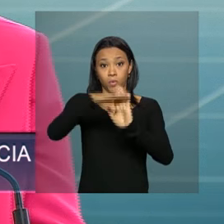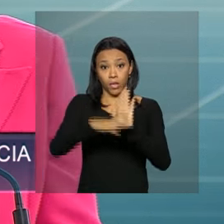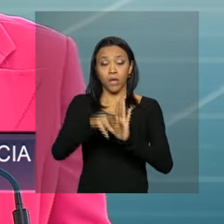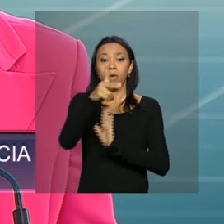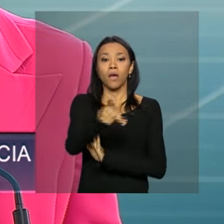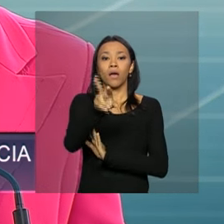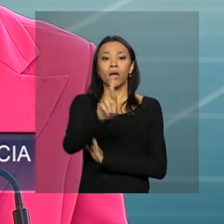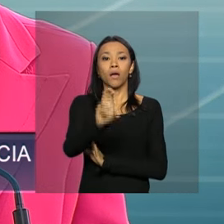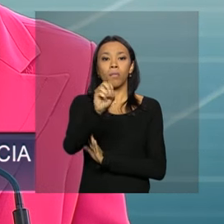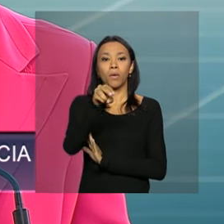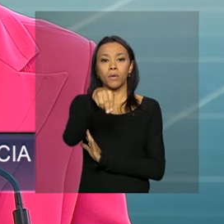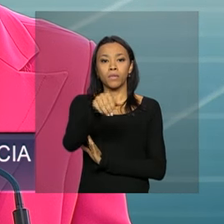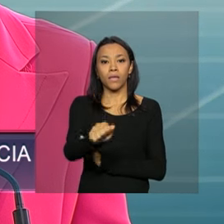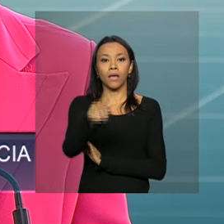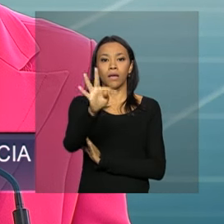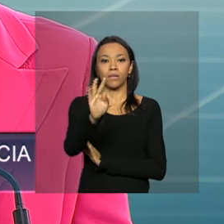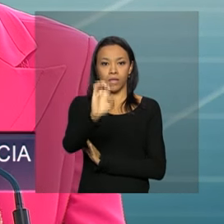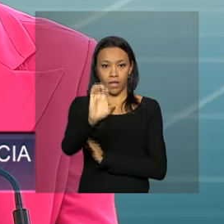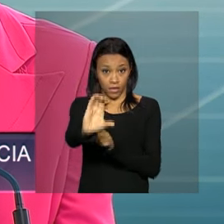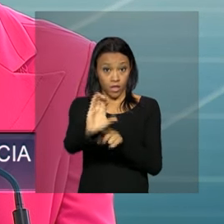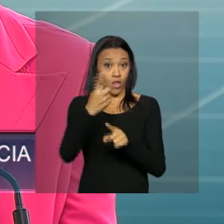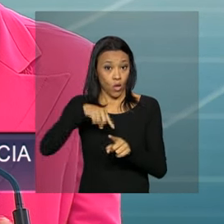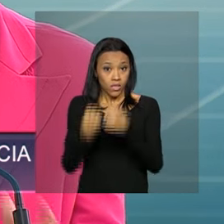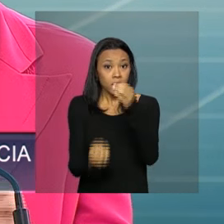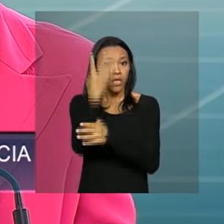Nós implantamos esse programa